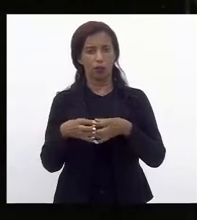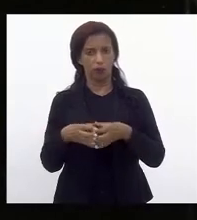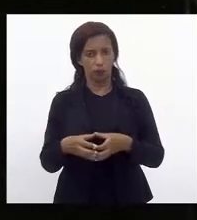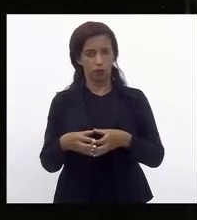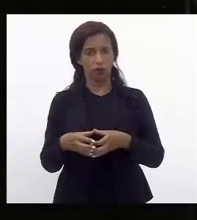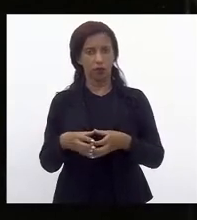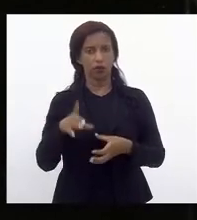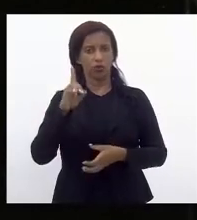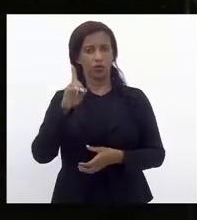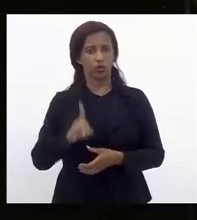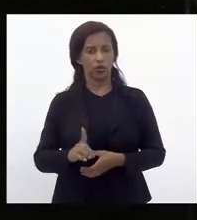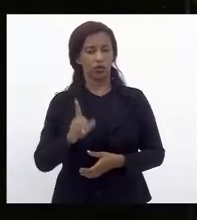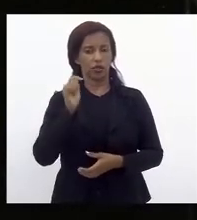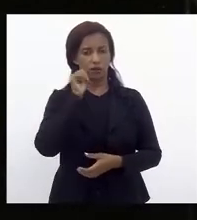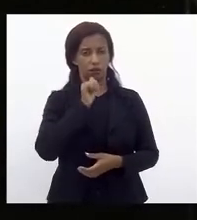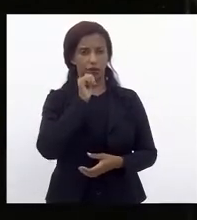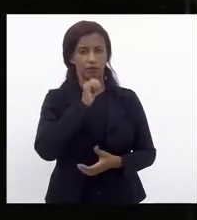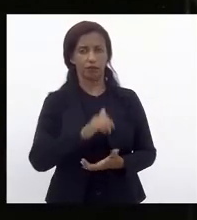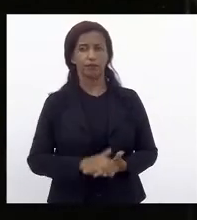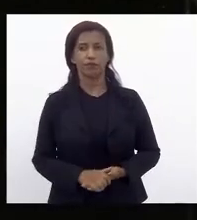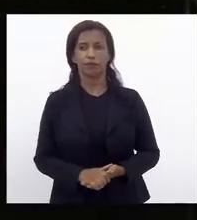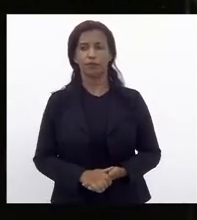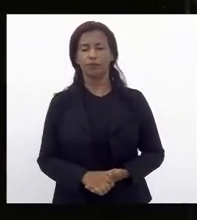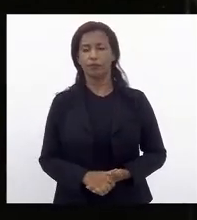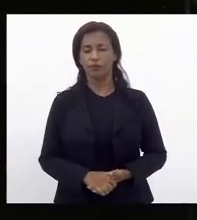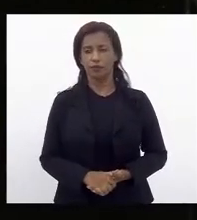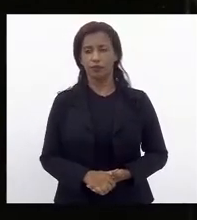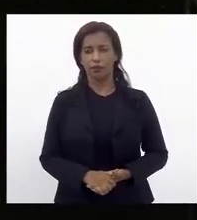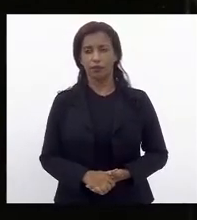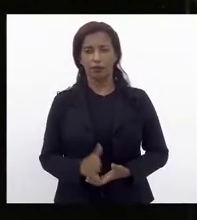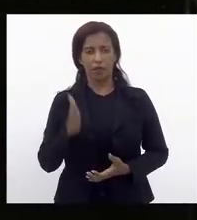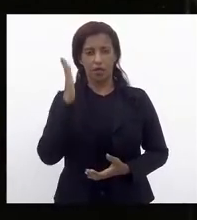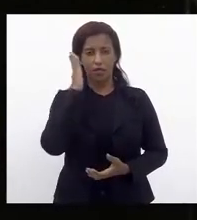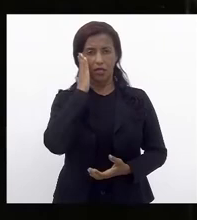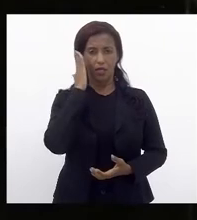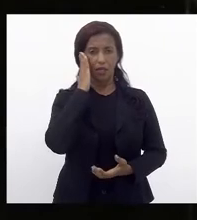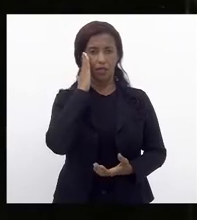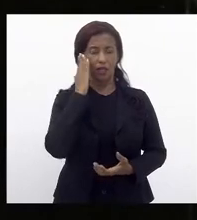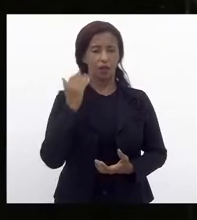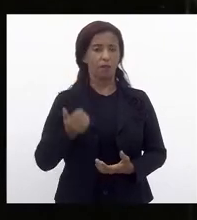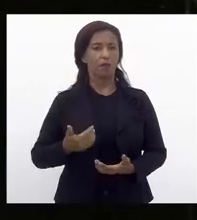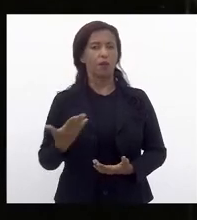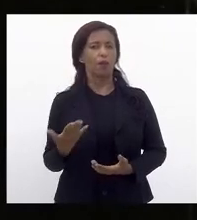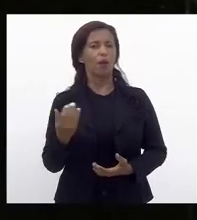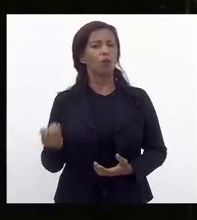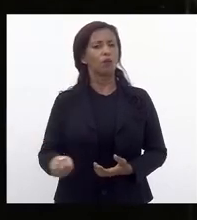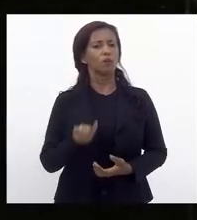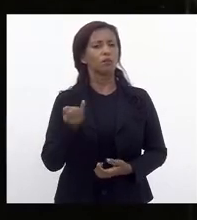de Defesa dos Direitos da Mulher e saber qual